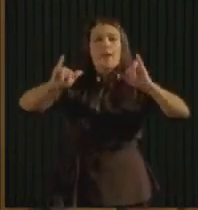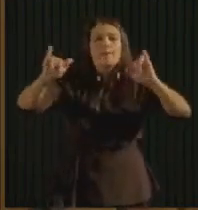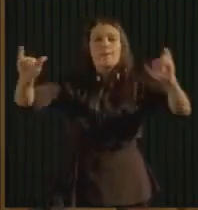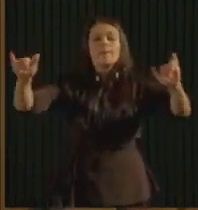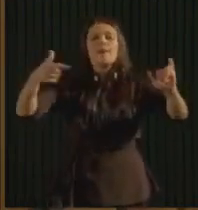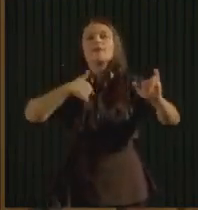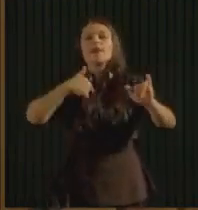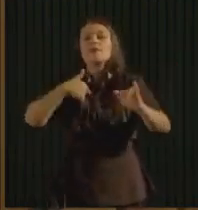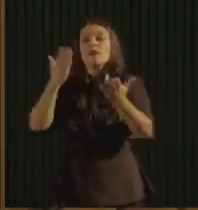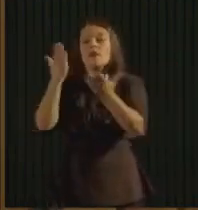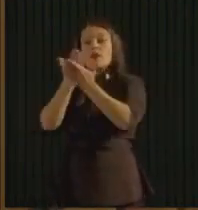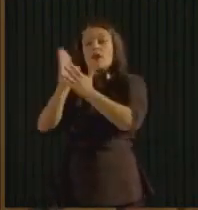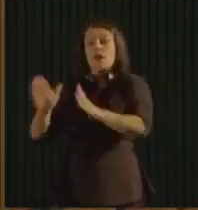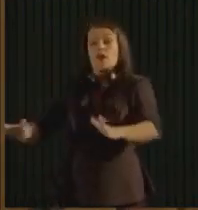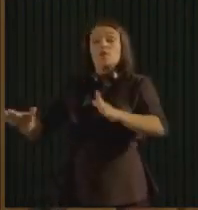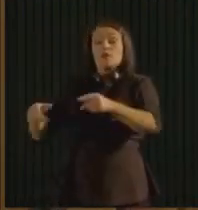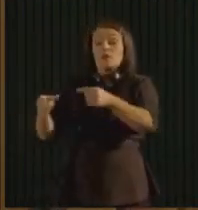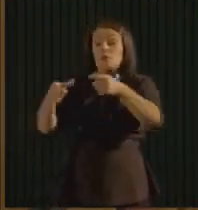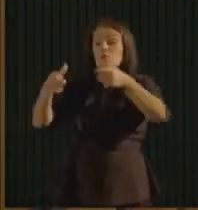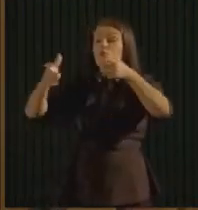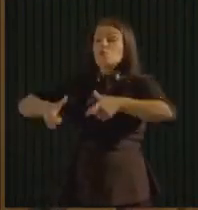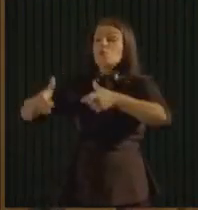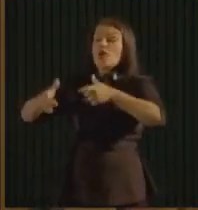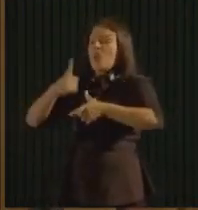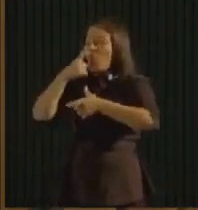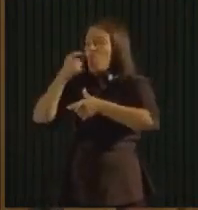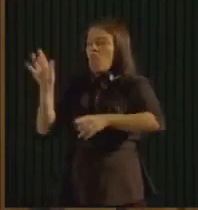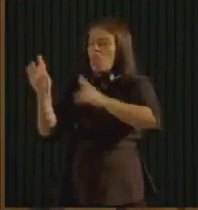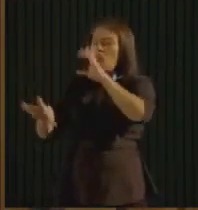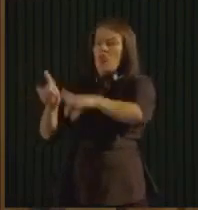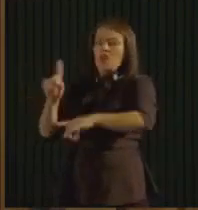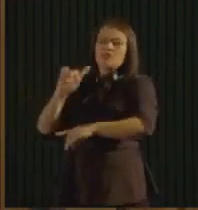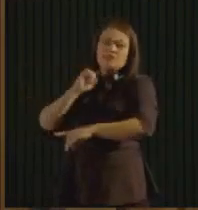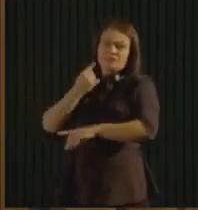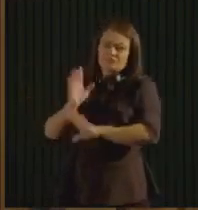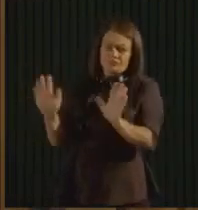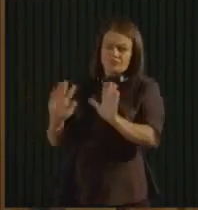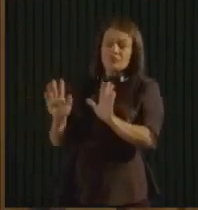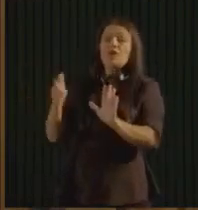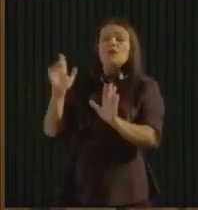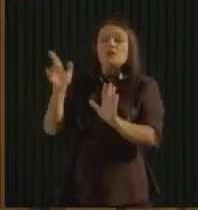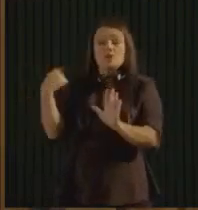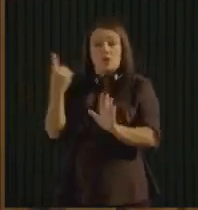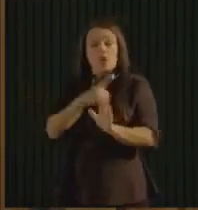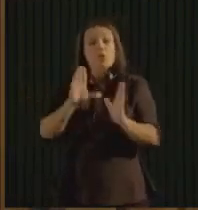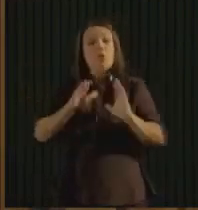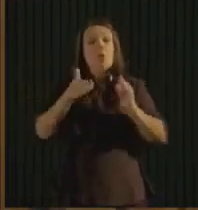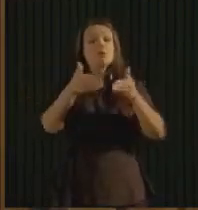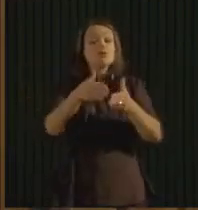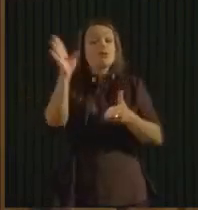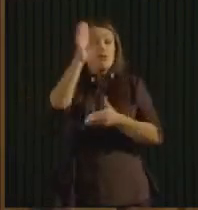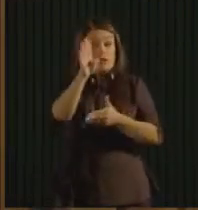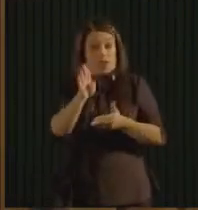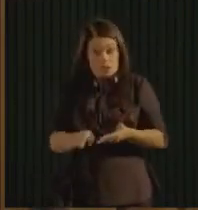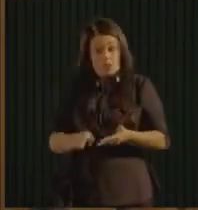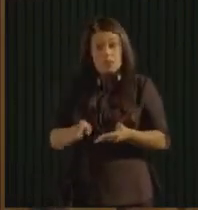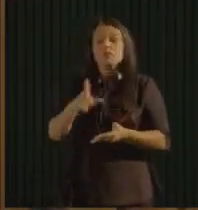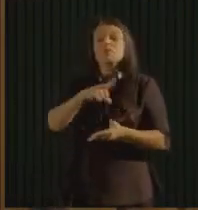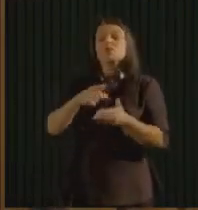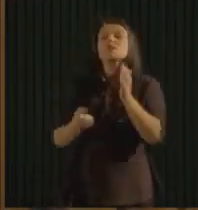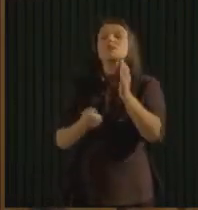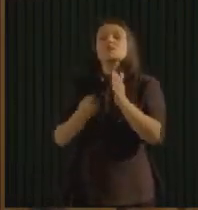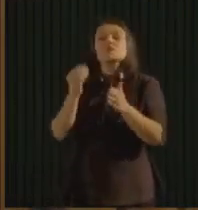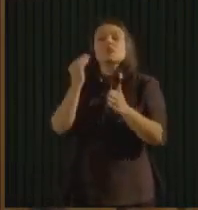dos catadores e catadores de materiais recicláveis. Então, foi a primeira iniciativa do Conselho Nacional. Isso é uma política para todos os ministérios